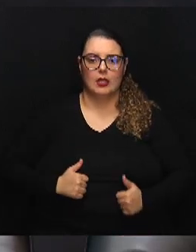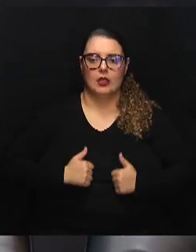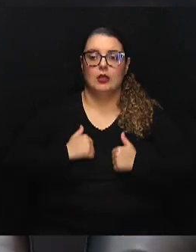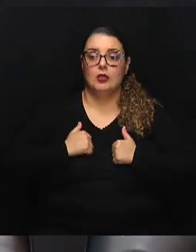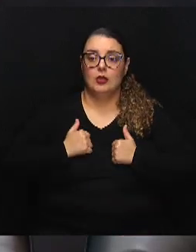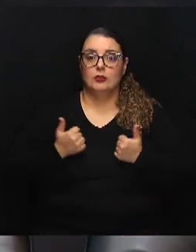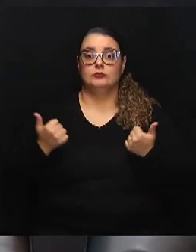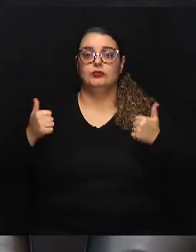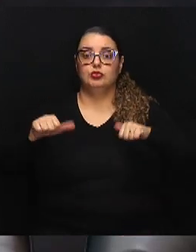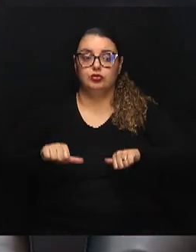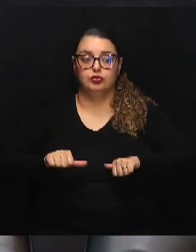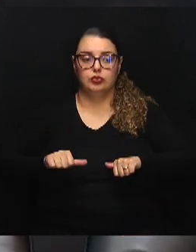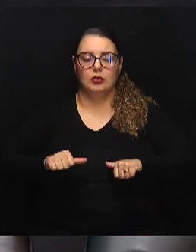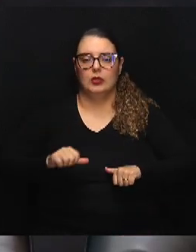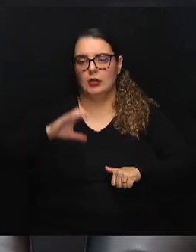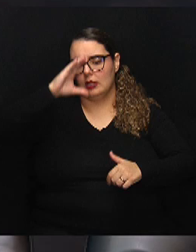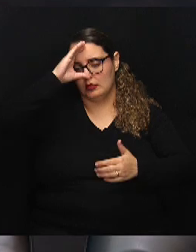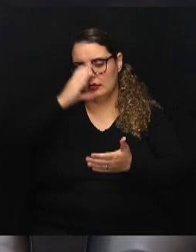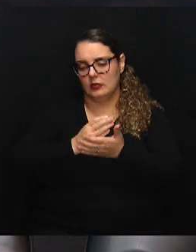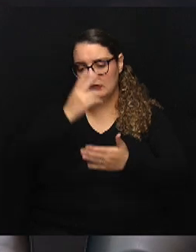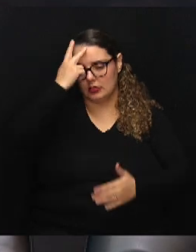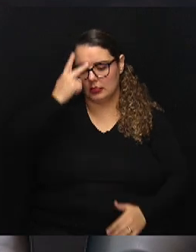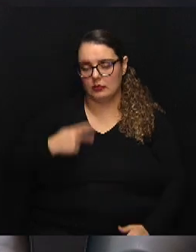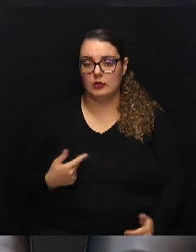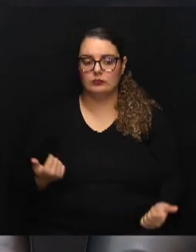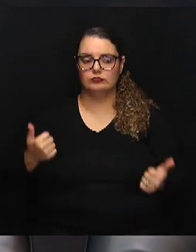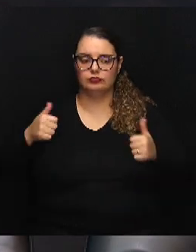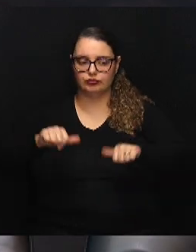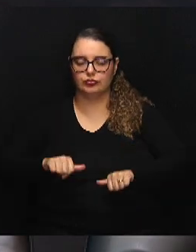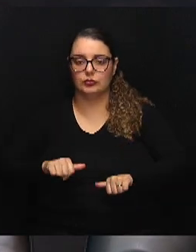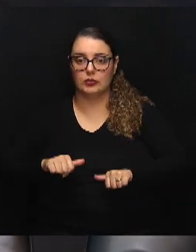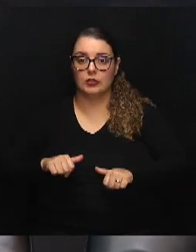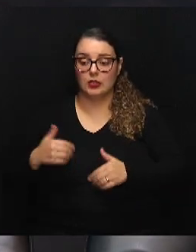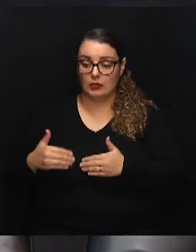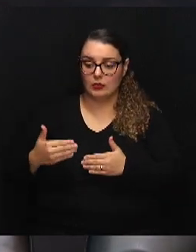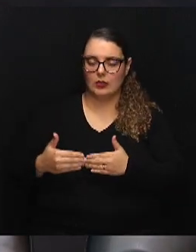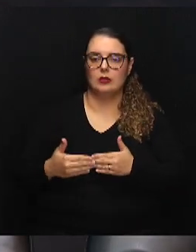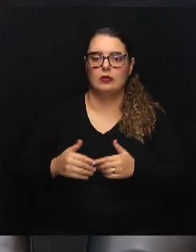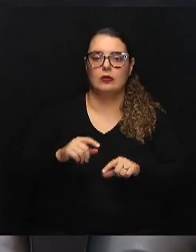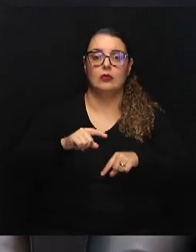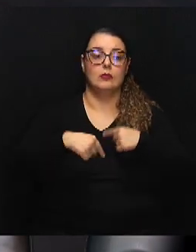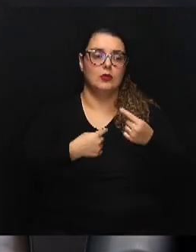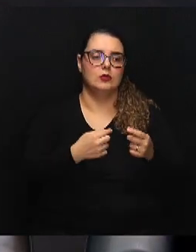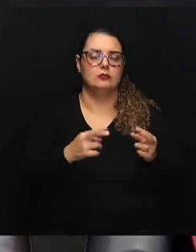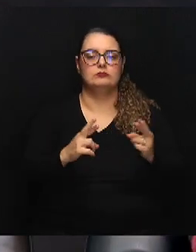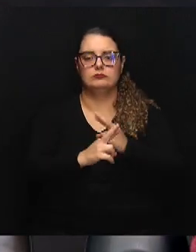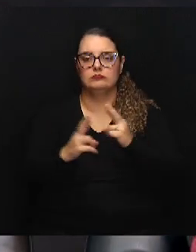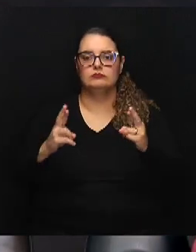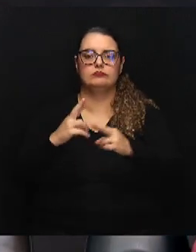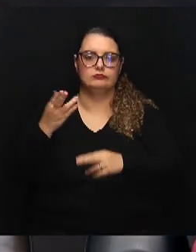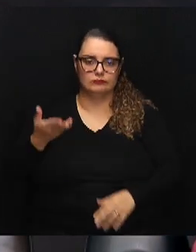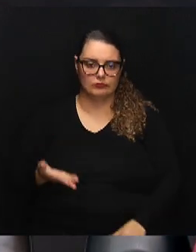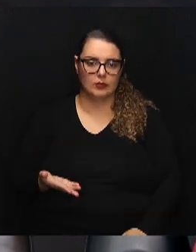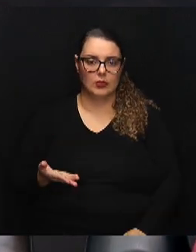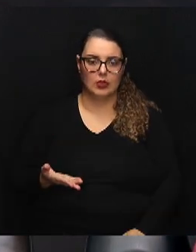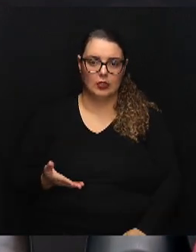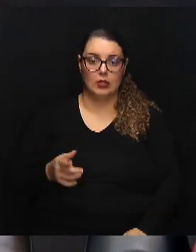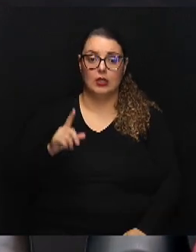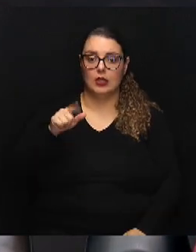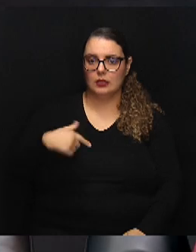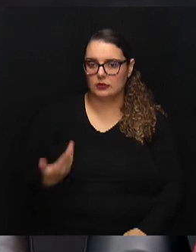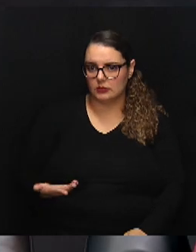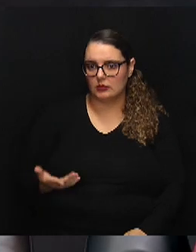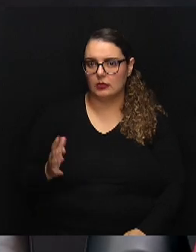autoestima, a autoconfiança das pessoas, e ela acaba levando isso para os outros relacionamentos dela. Então acaba virando